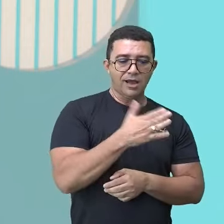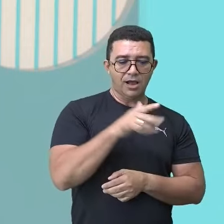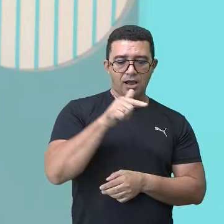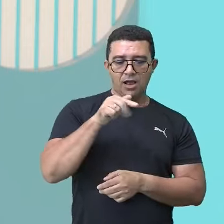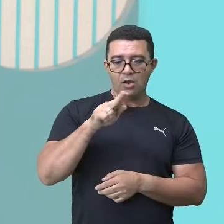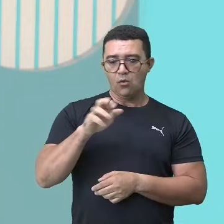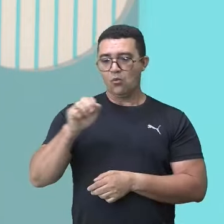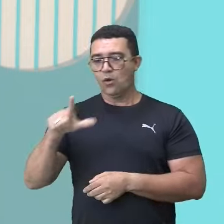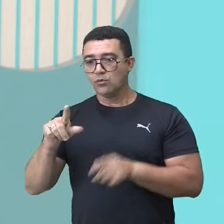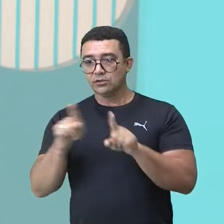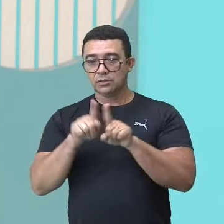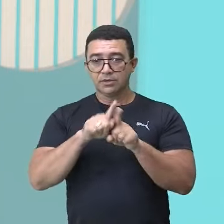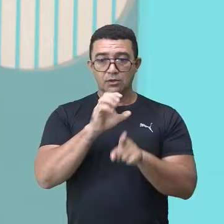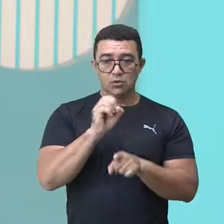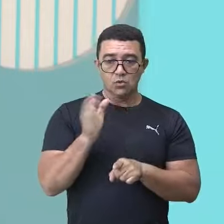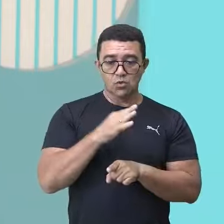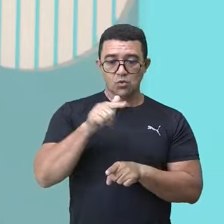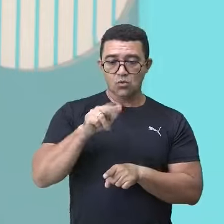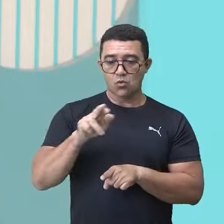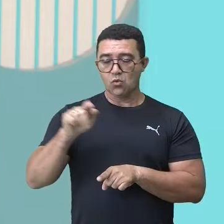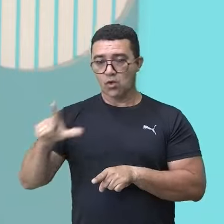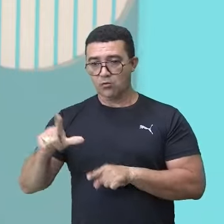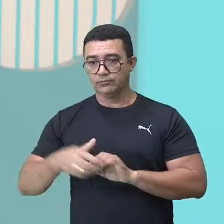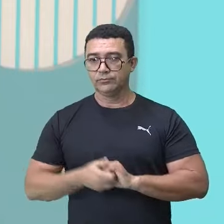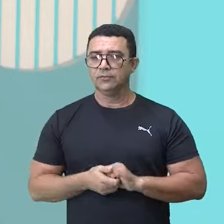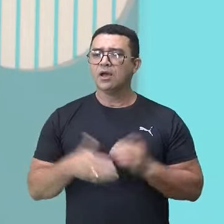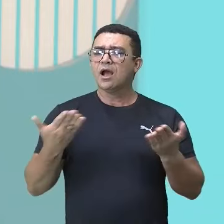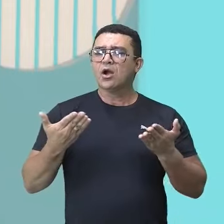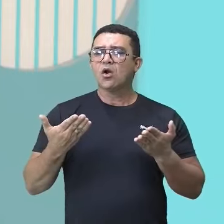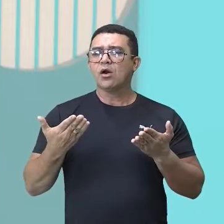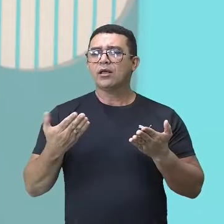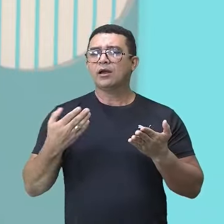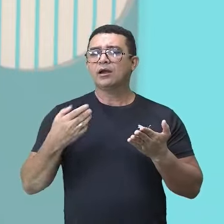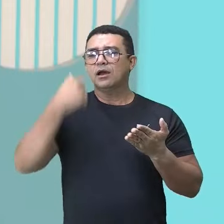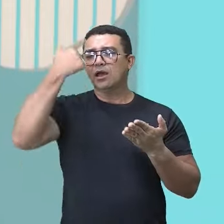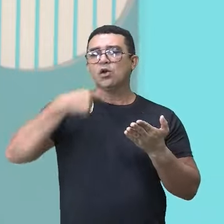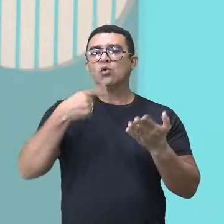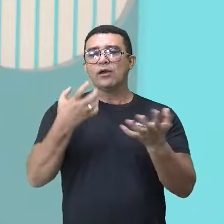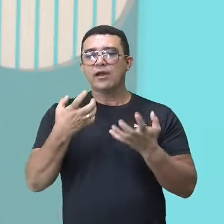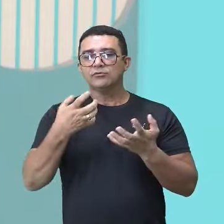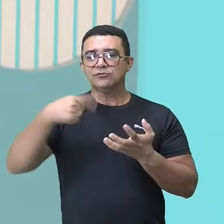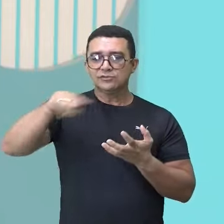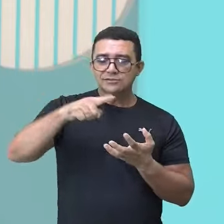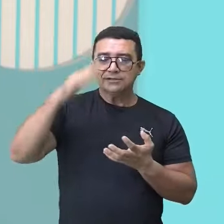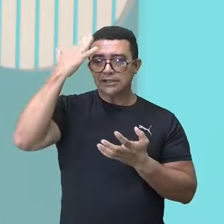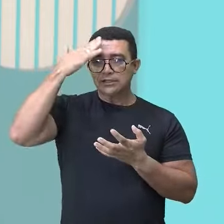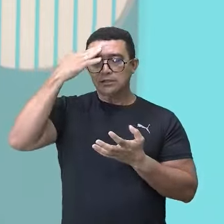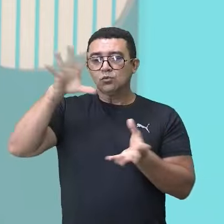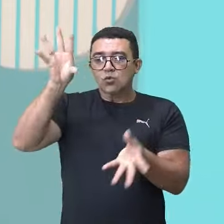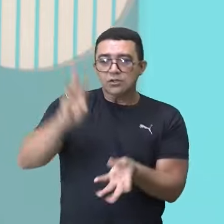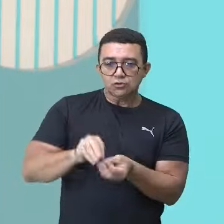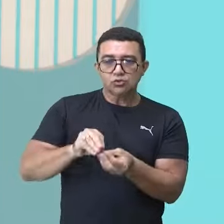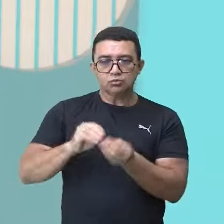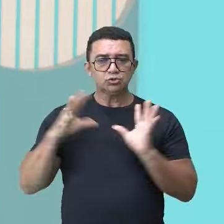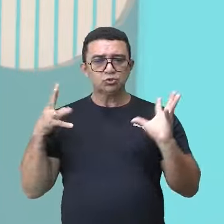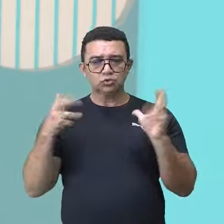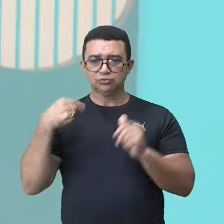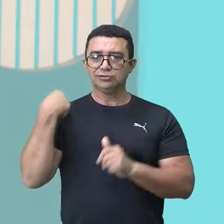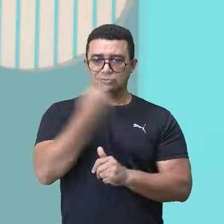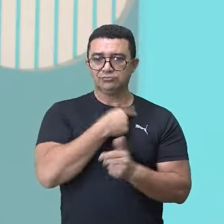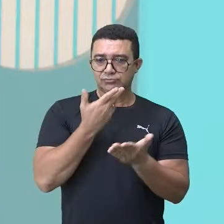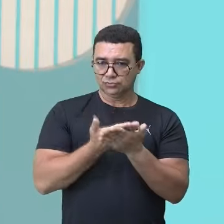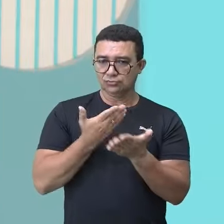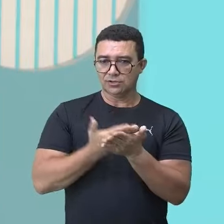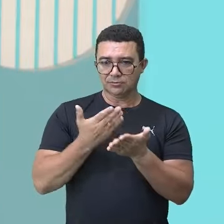OK agora eu quero que vocês entendam uma síntese uma síntese a respeito de tudo que nós vimos durante a